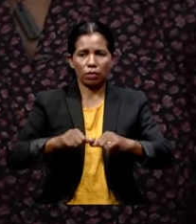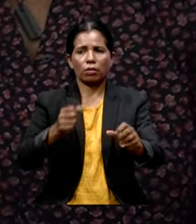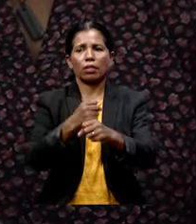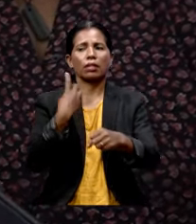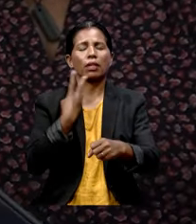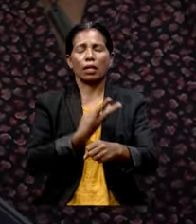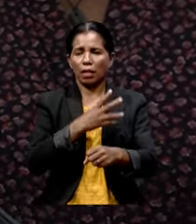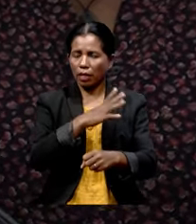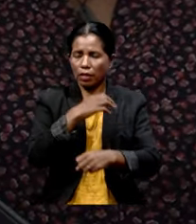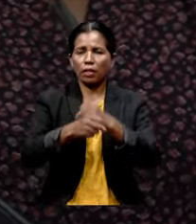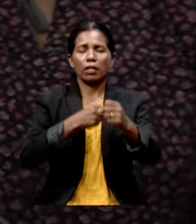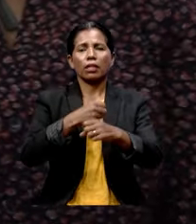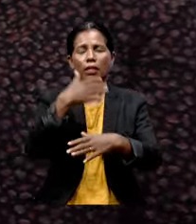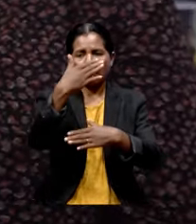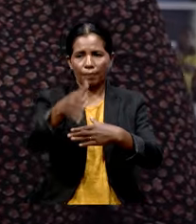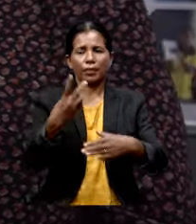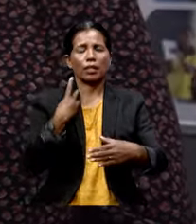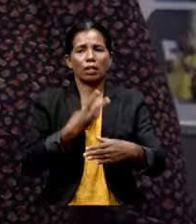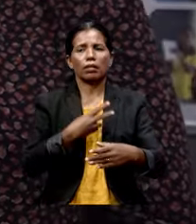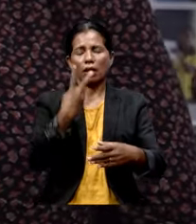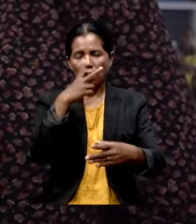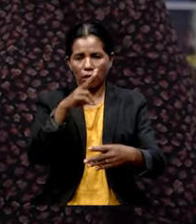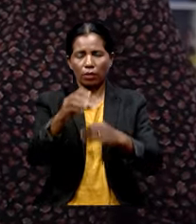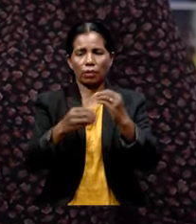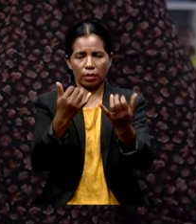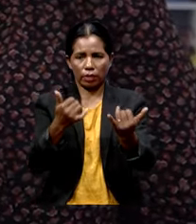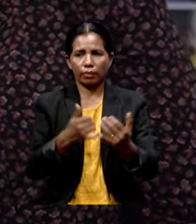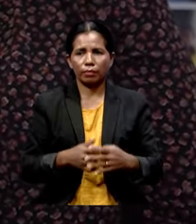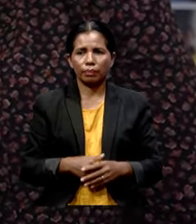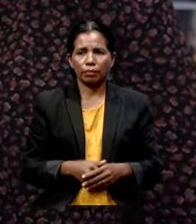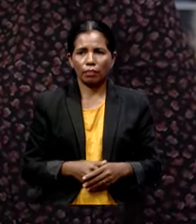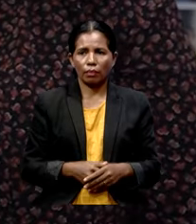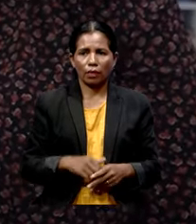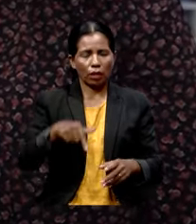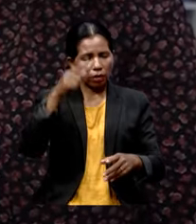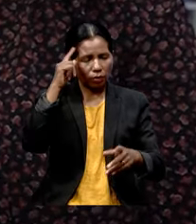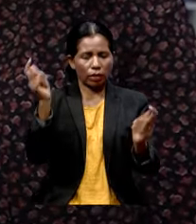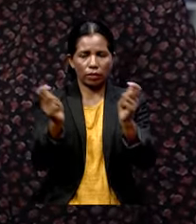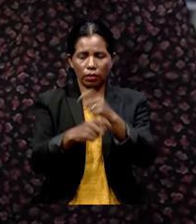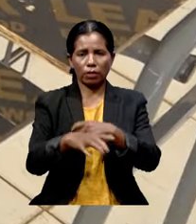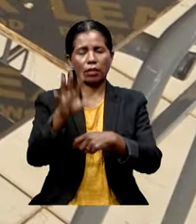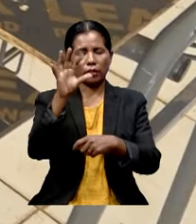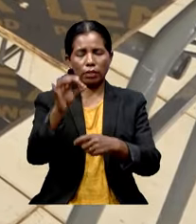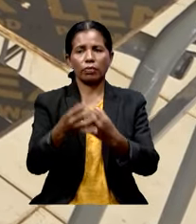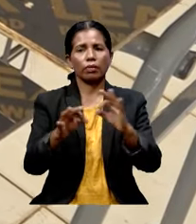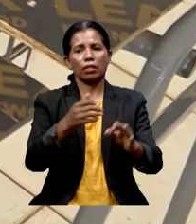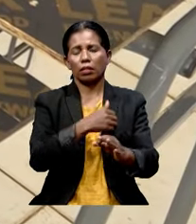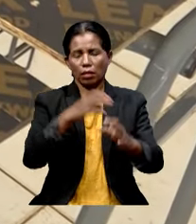em casa que tinha hirak mai e também resolve a situação ainda, né? Durante o governo troca toda a CIA onda, mas